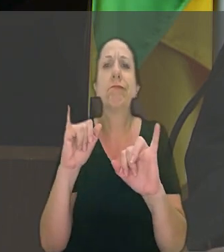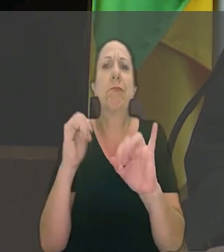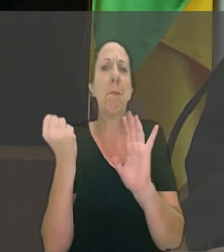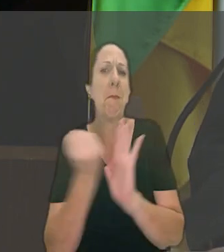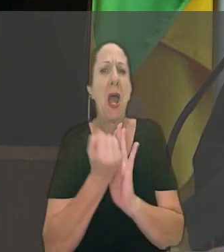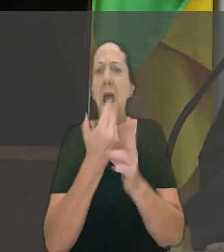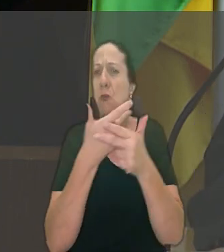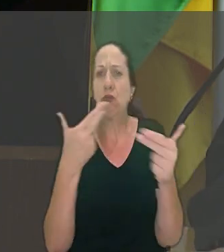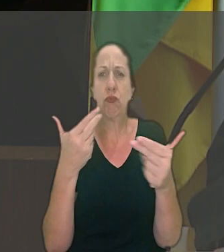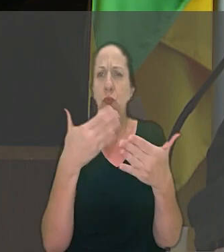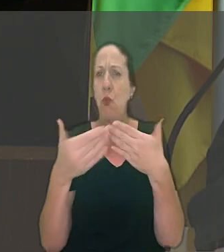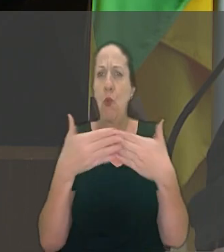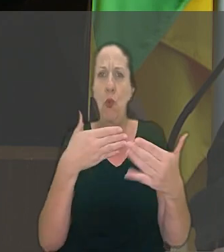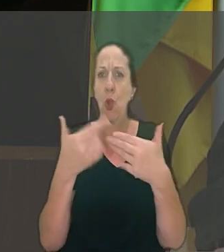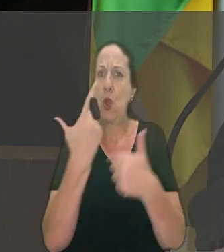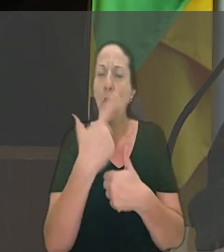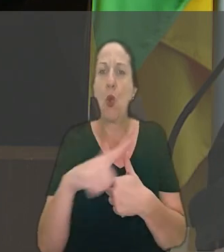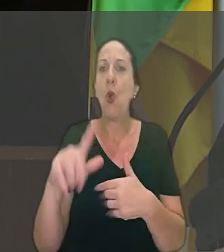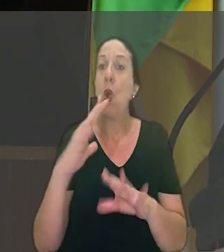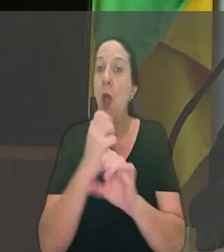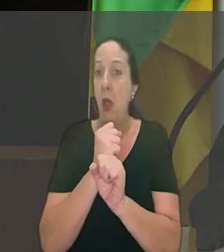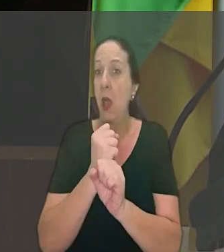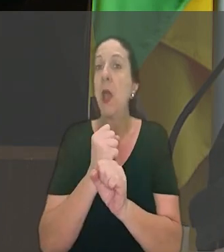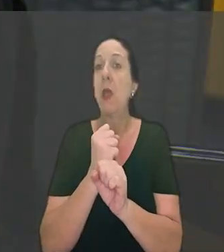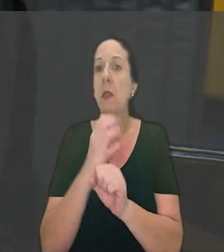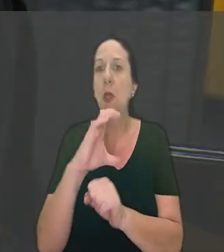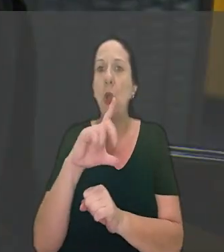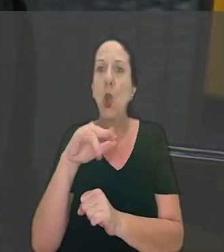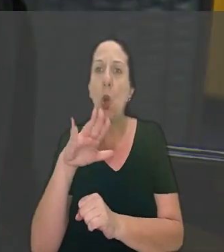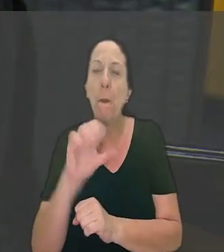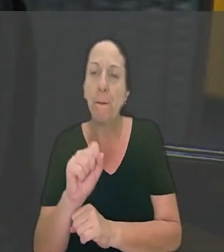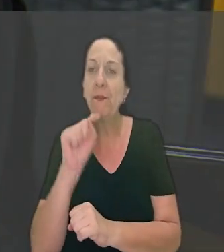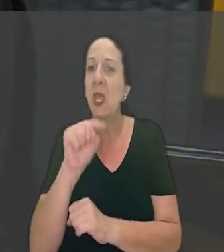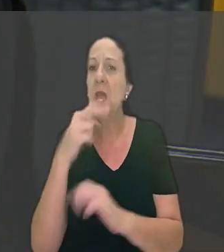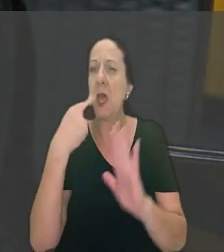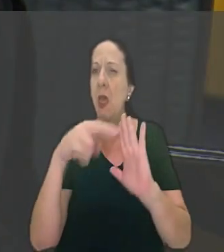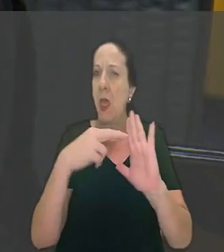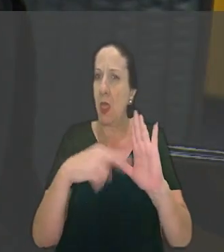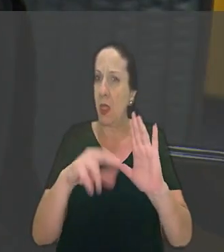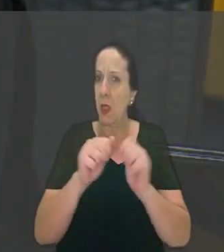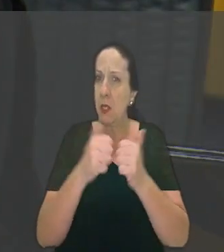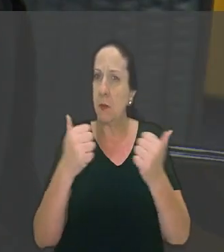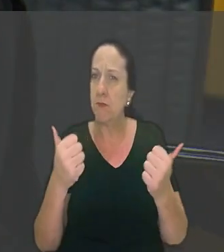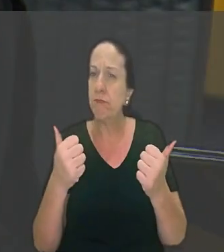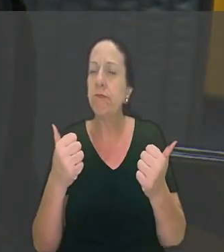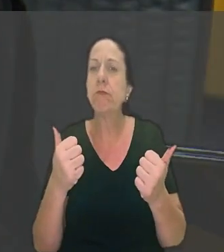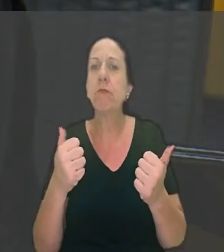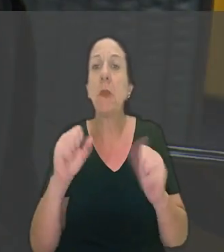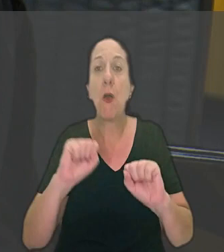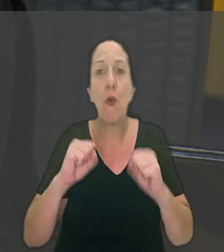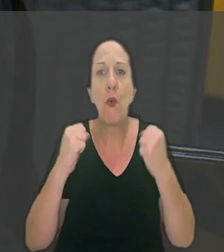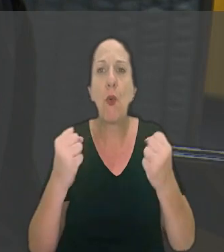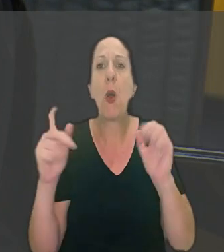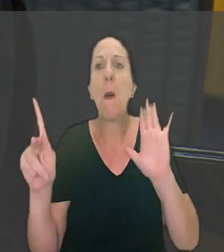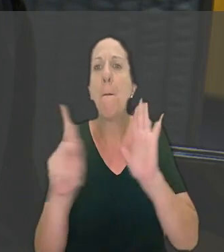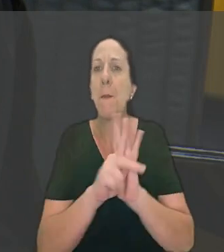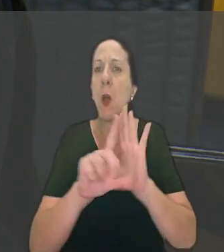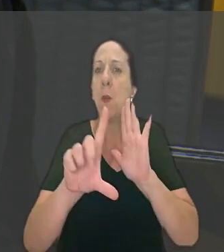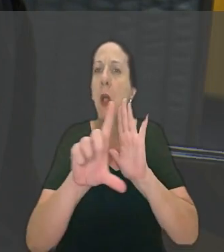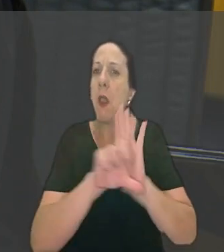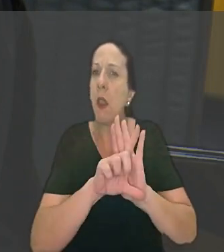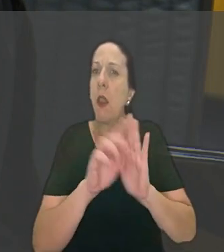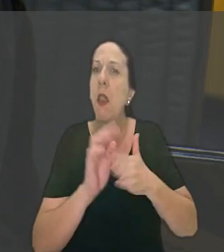publicidade, marketing nem qualquer outra fonte de renda do clube. Segundo o relator, essa distinção é reforçada pela